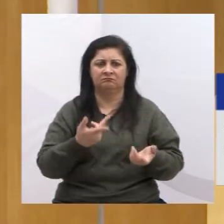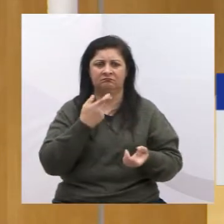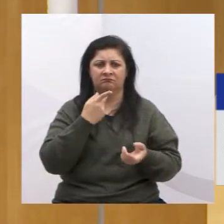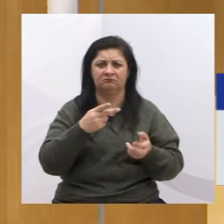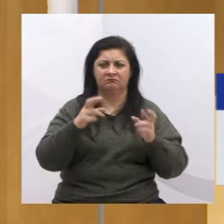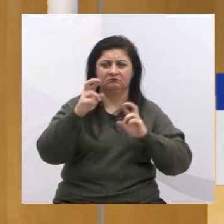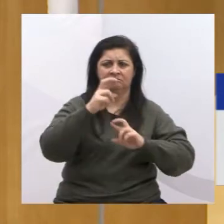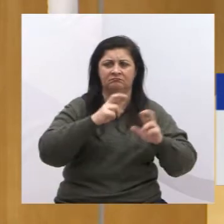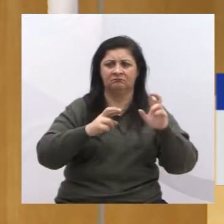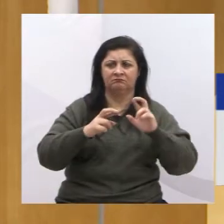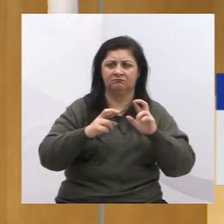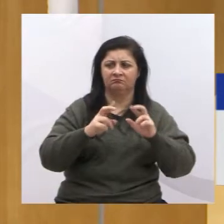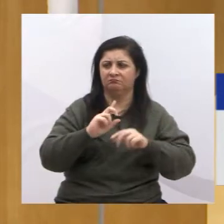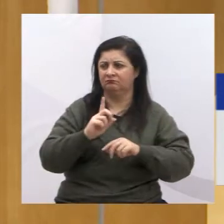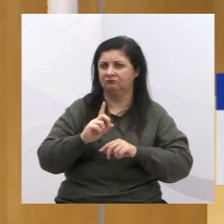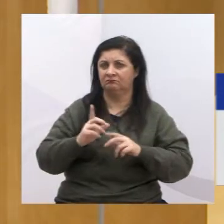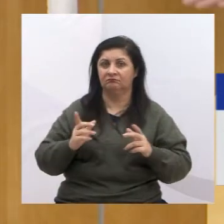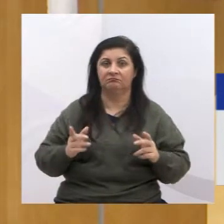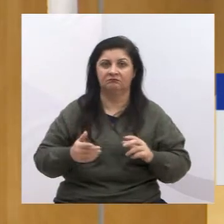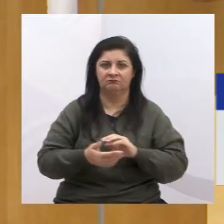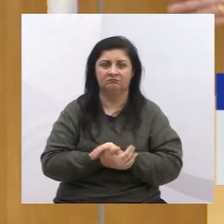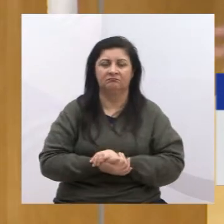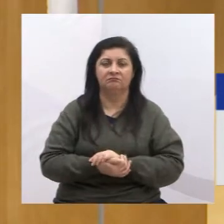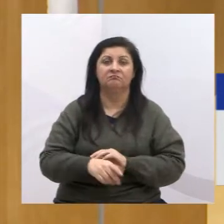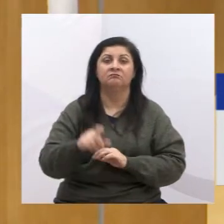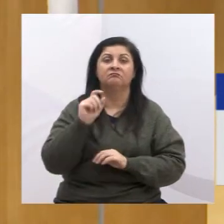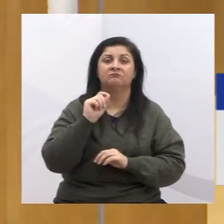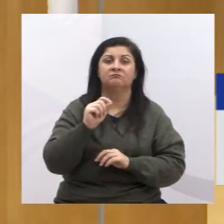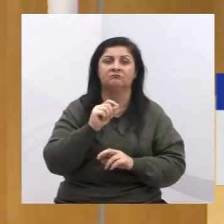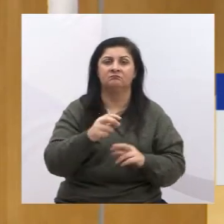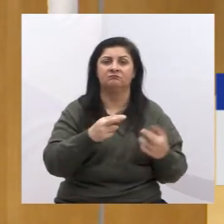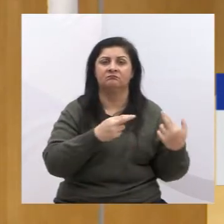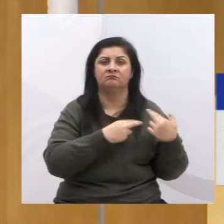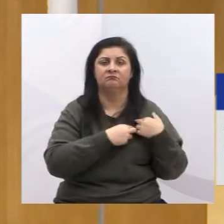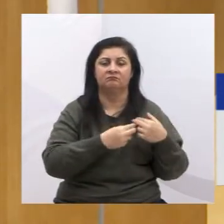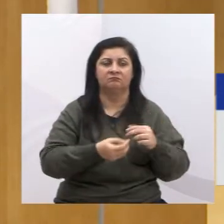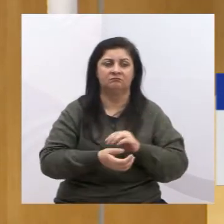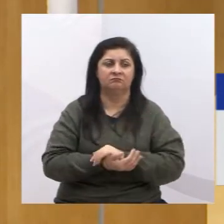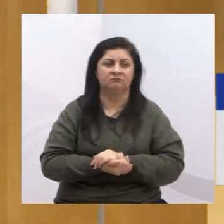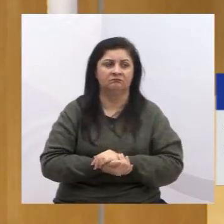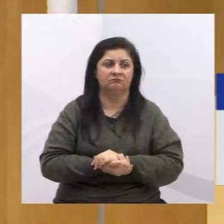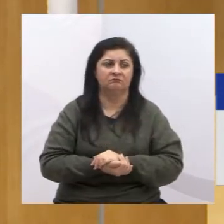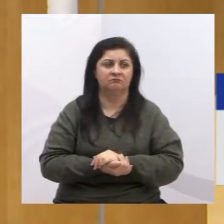não está? E de quem vai ser a responsabilidade?